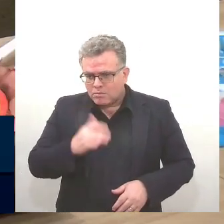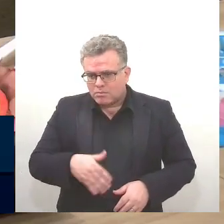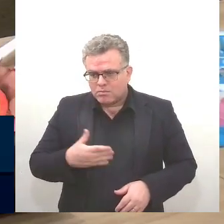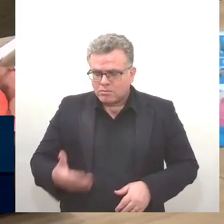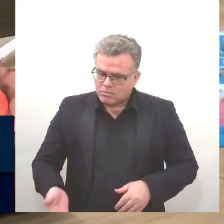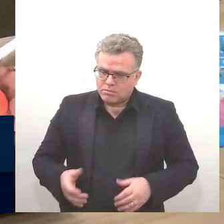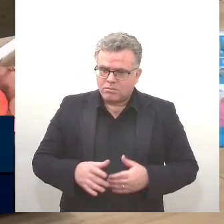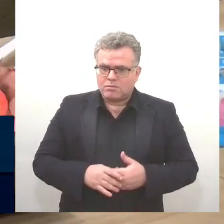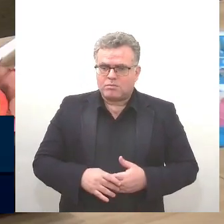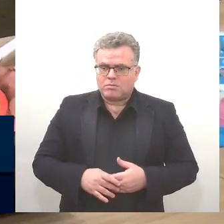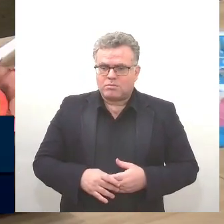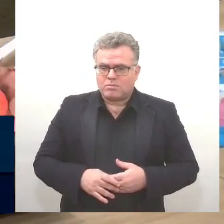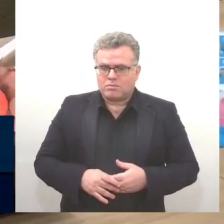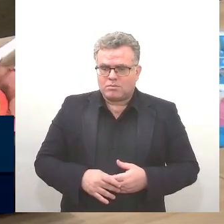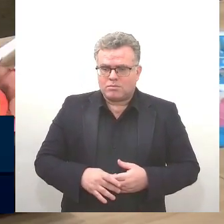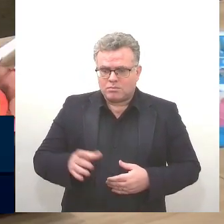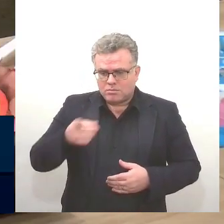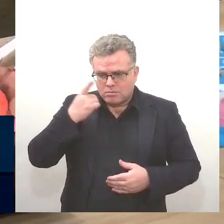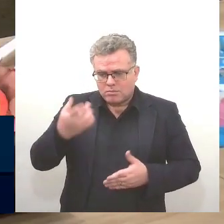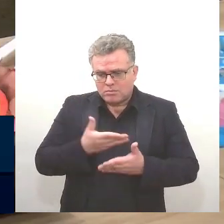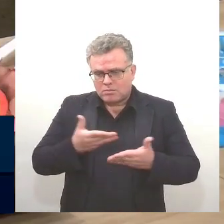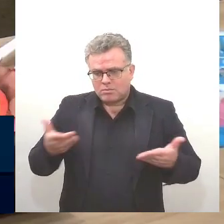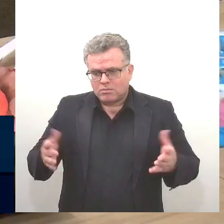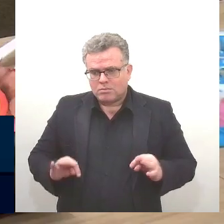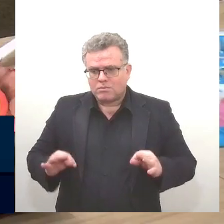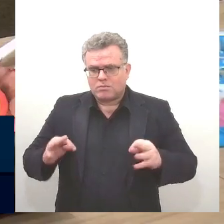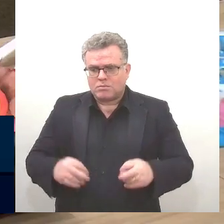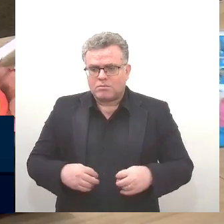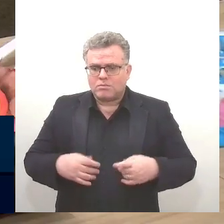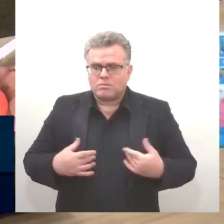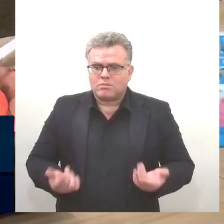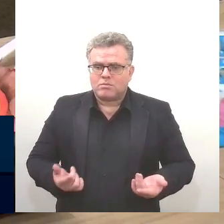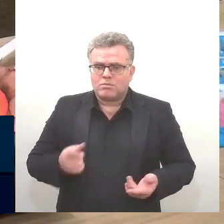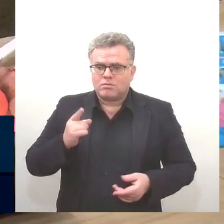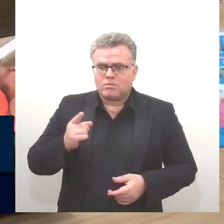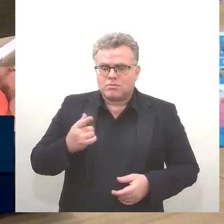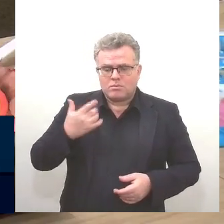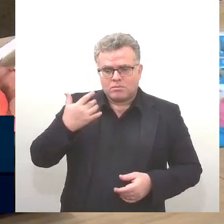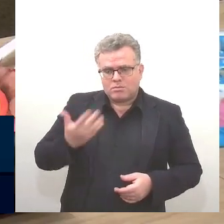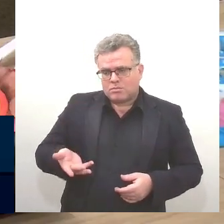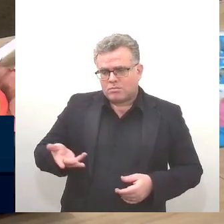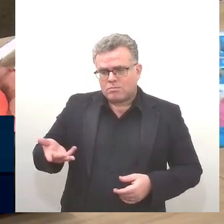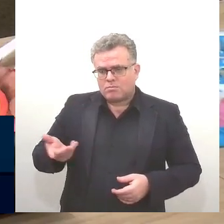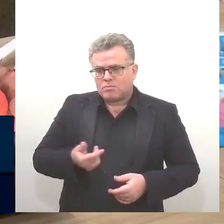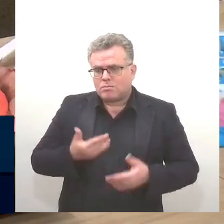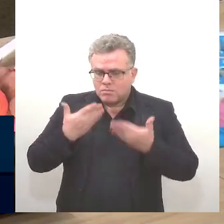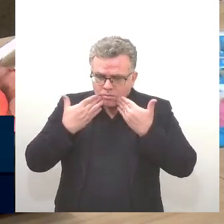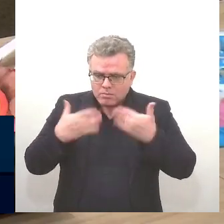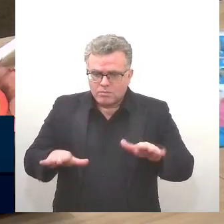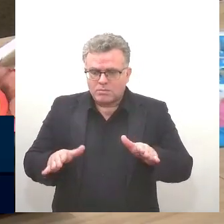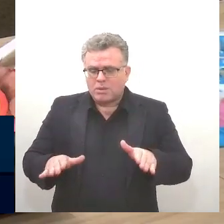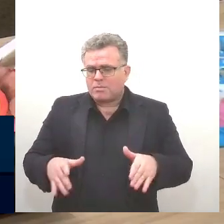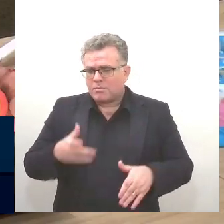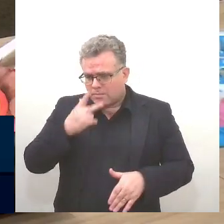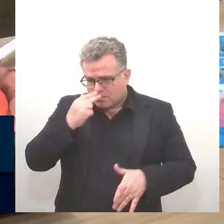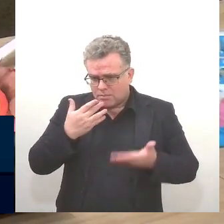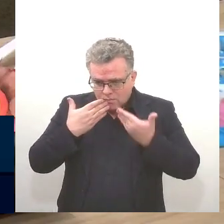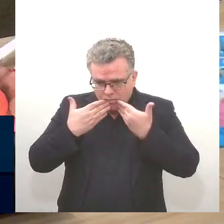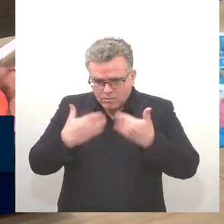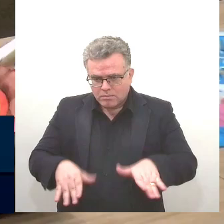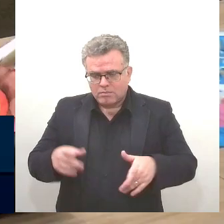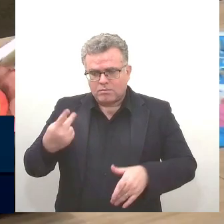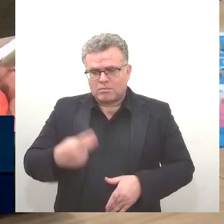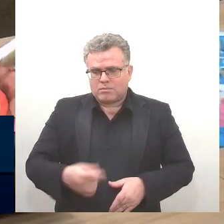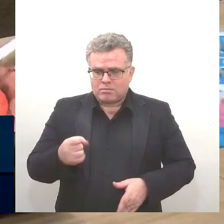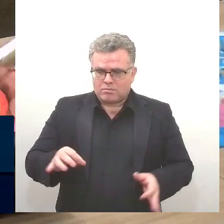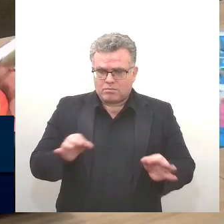deputados Presidente esses discursos eram naturalizados né Não só aqui em Sergipe no país